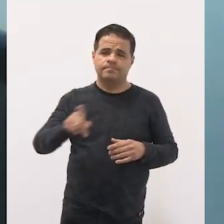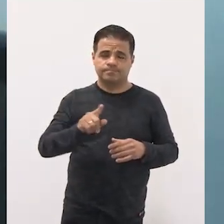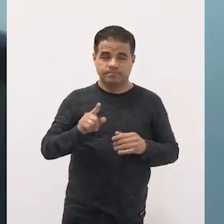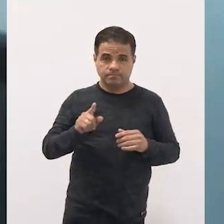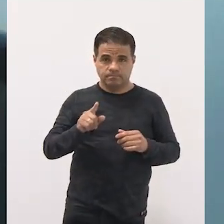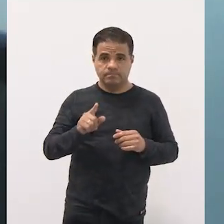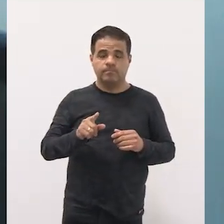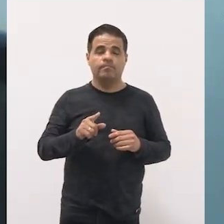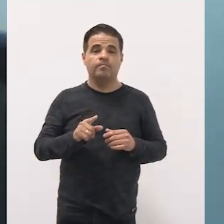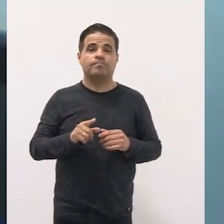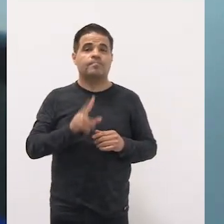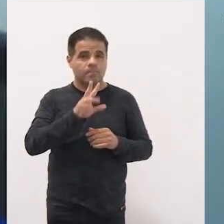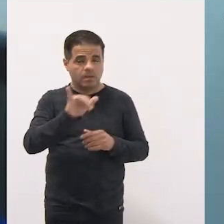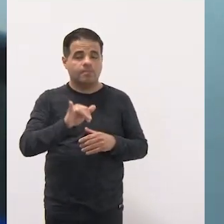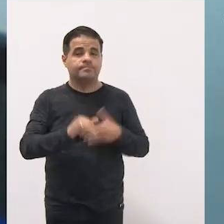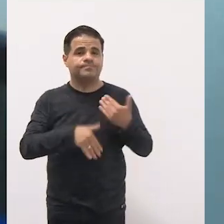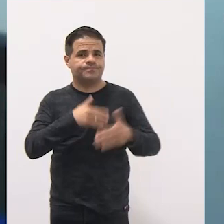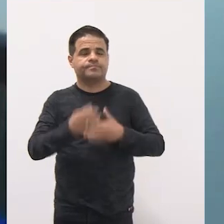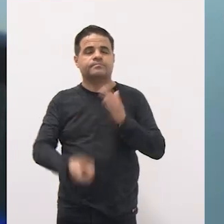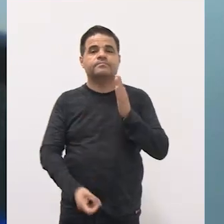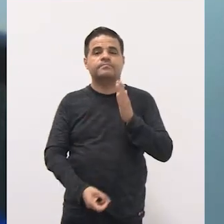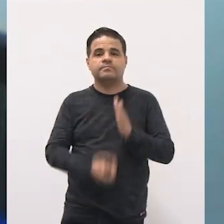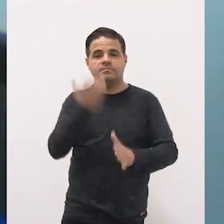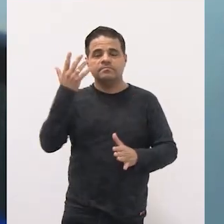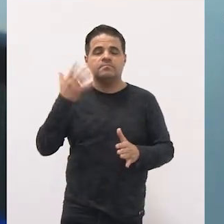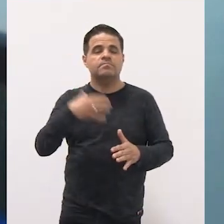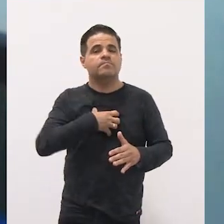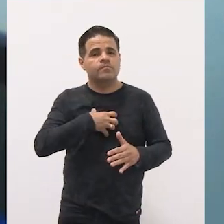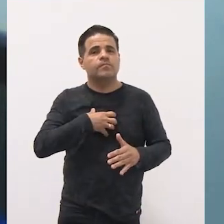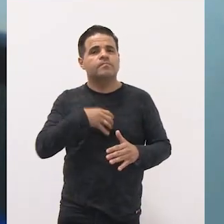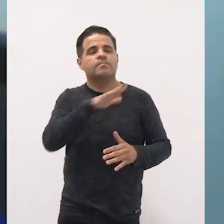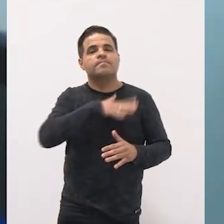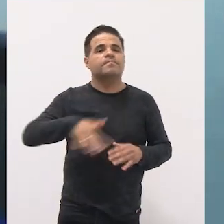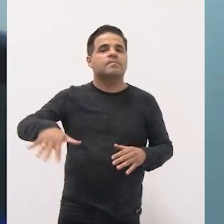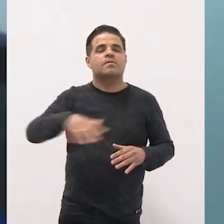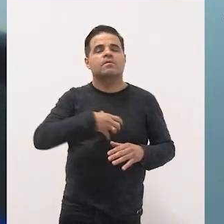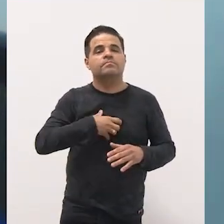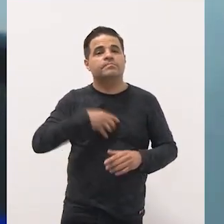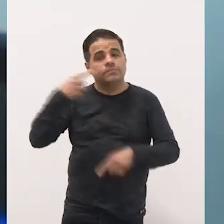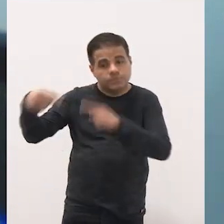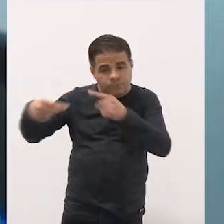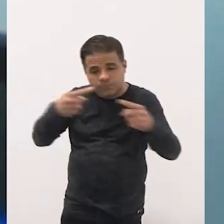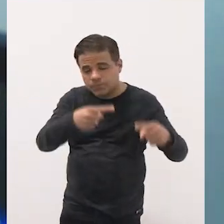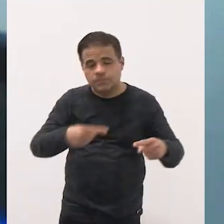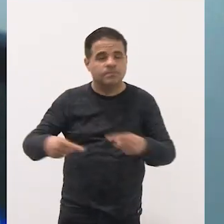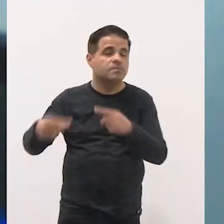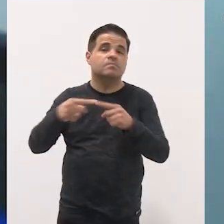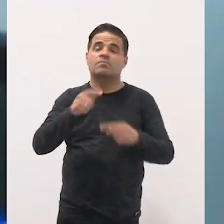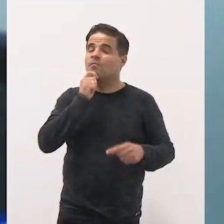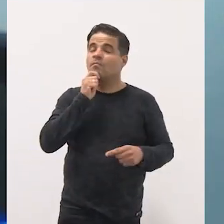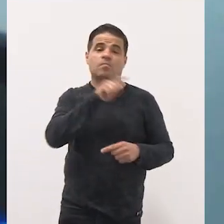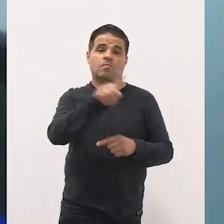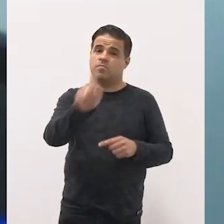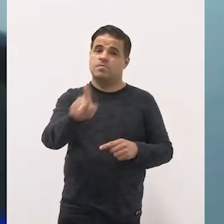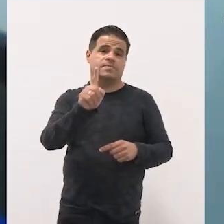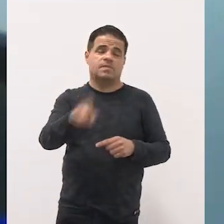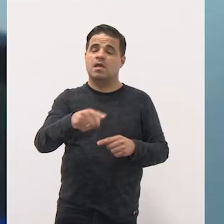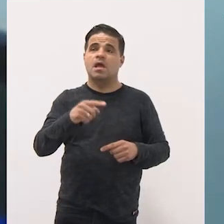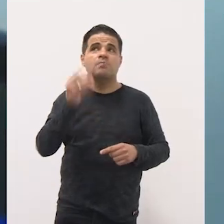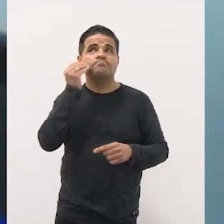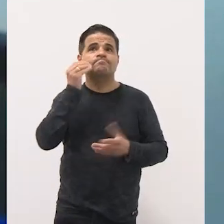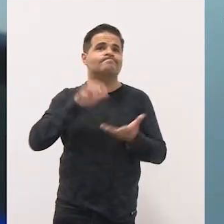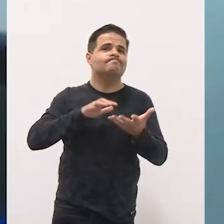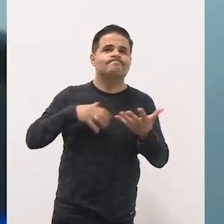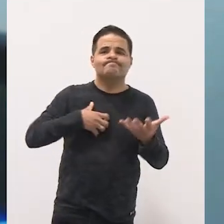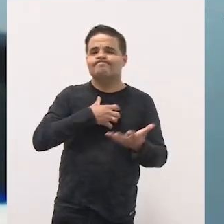isso vai criar essa discussão sem você